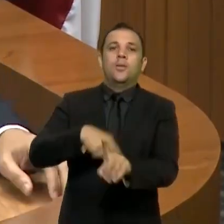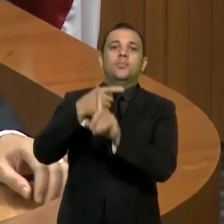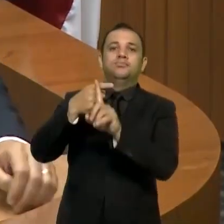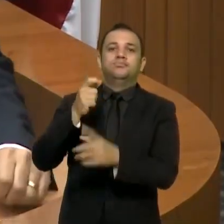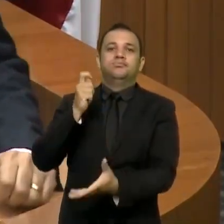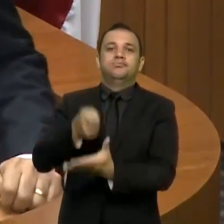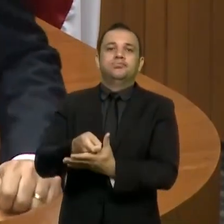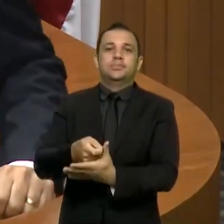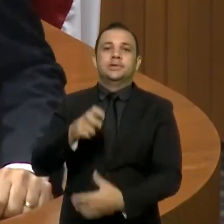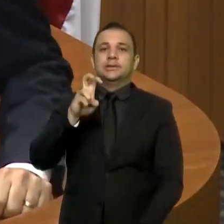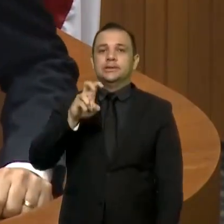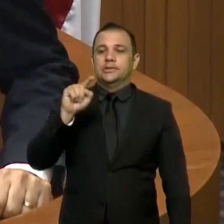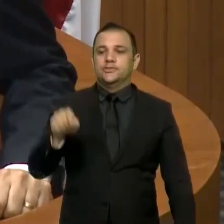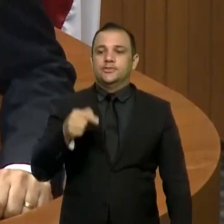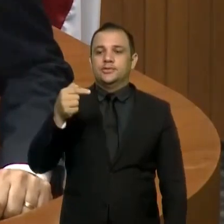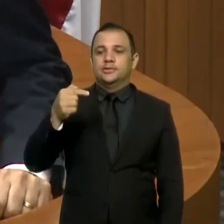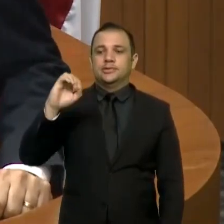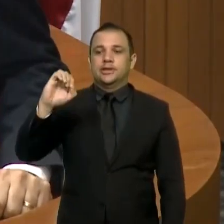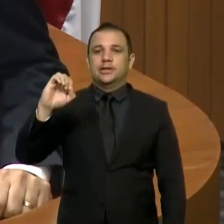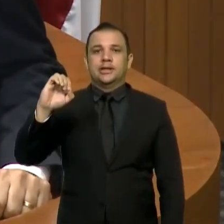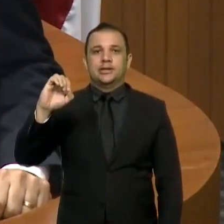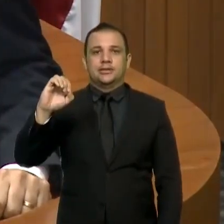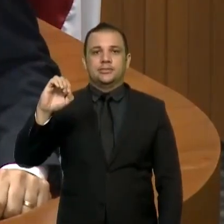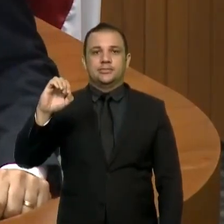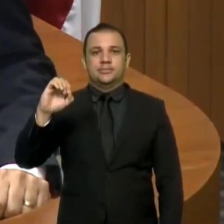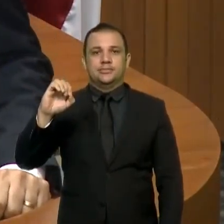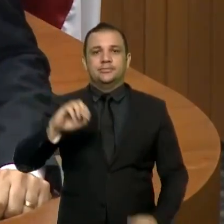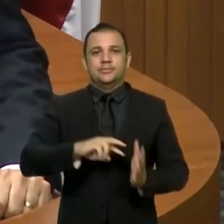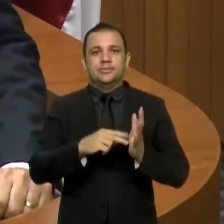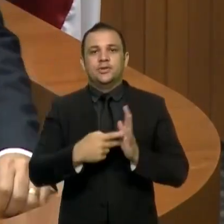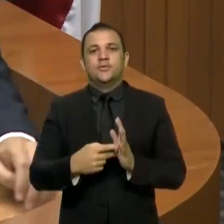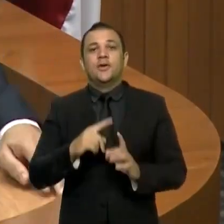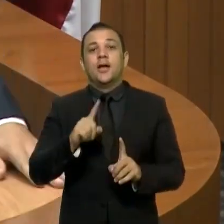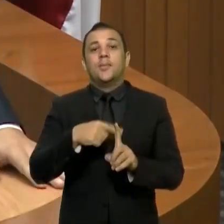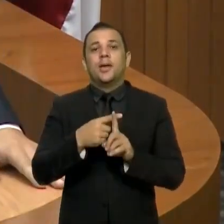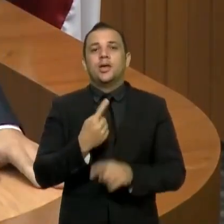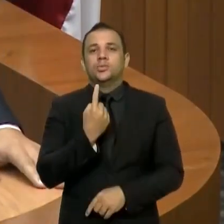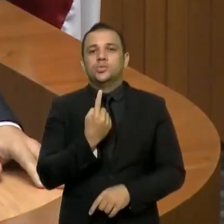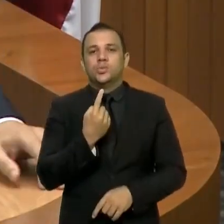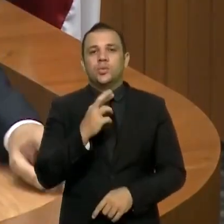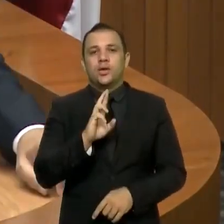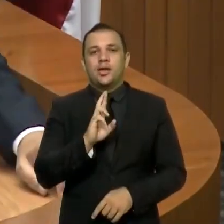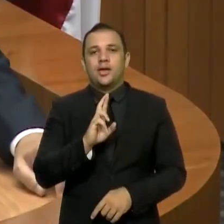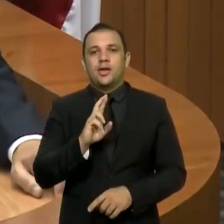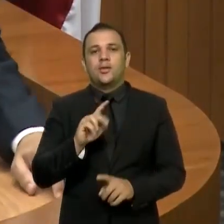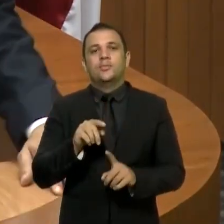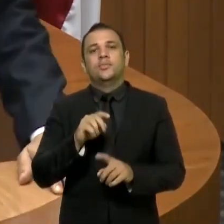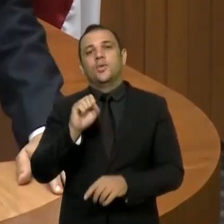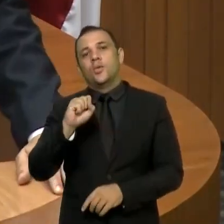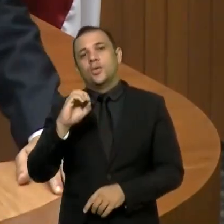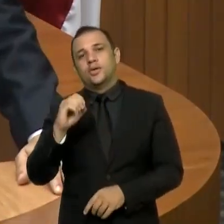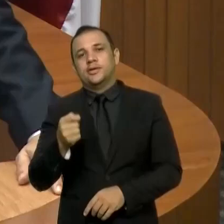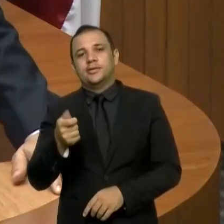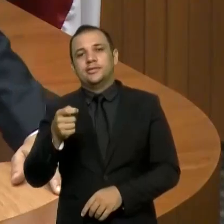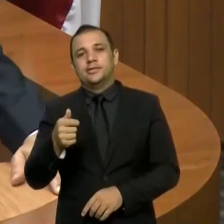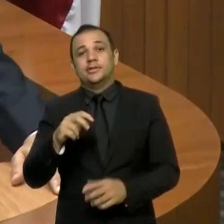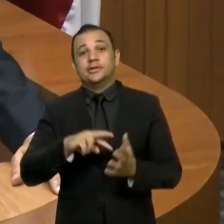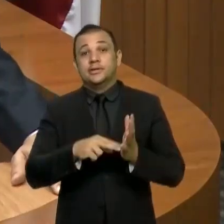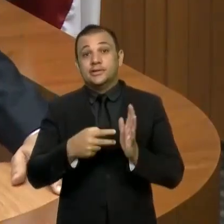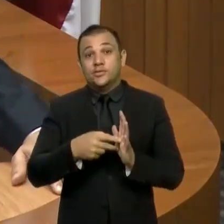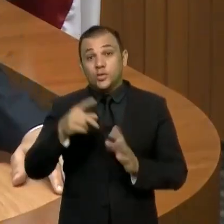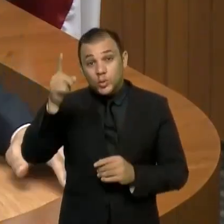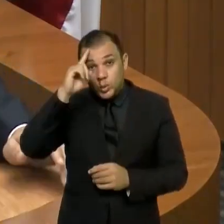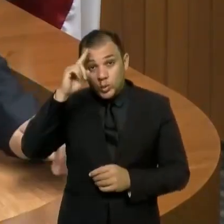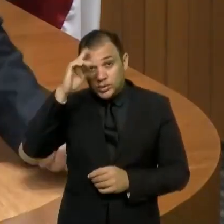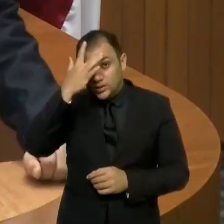5,70. Aumentar mais R$ 1,80. Isso levaria um trabalhador a pagar R$ 10,40 por